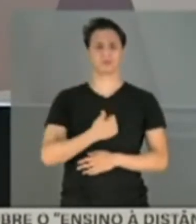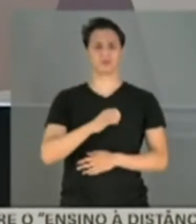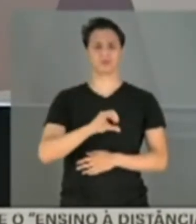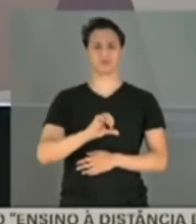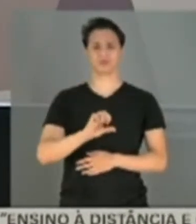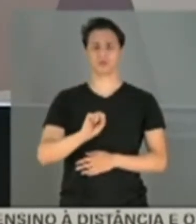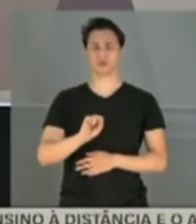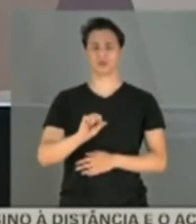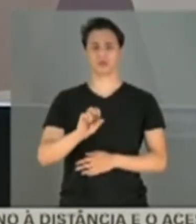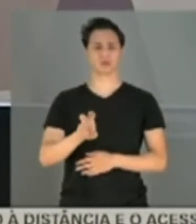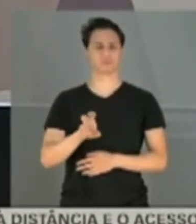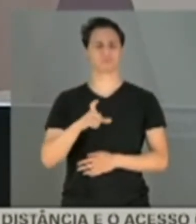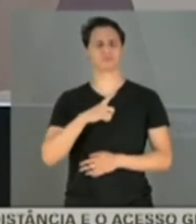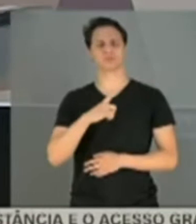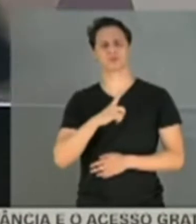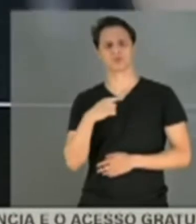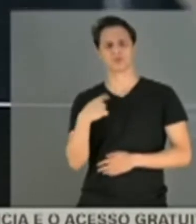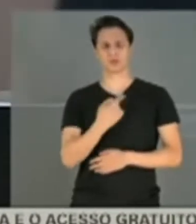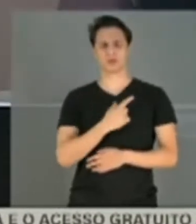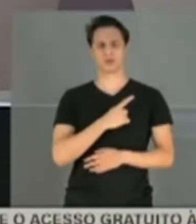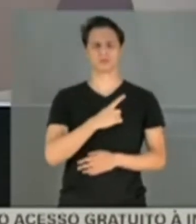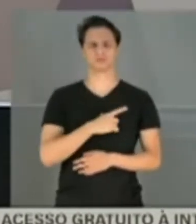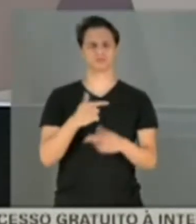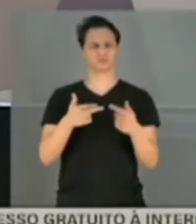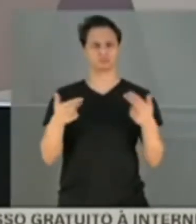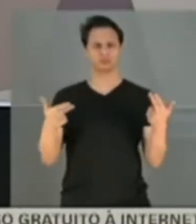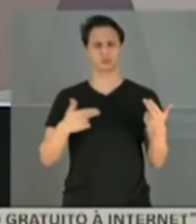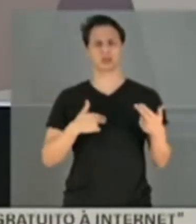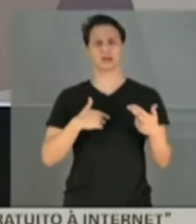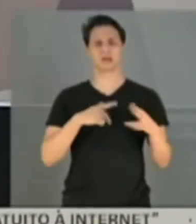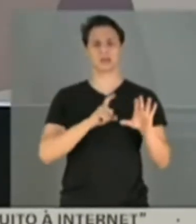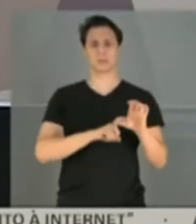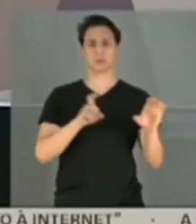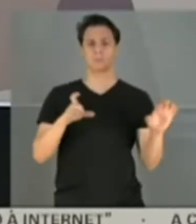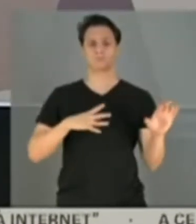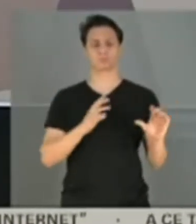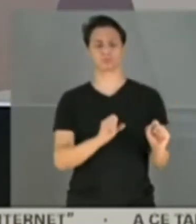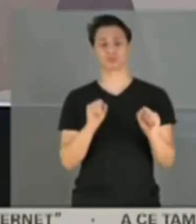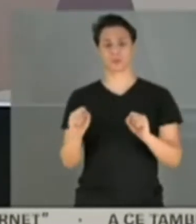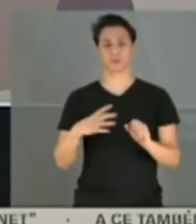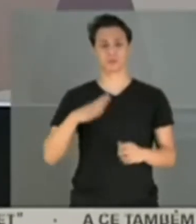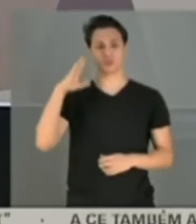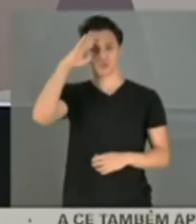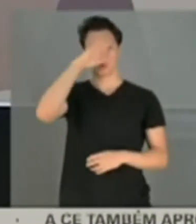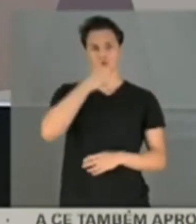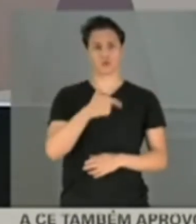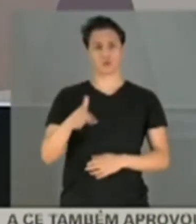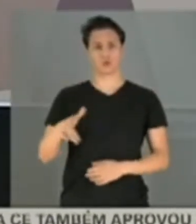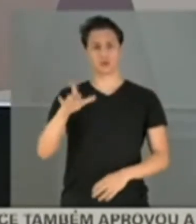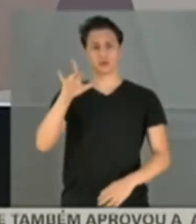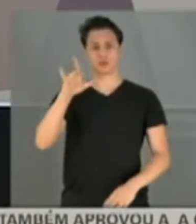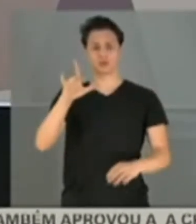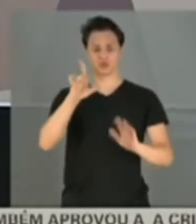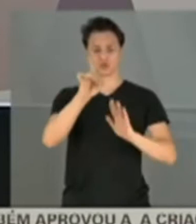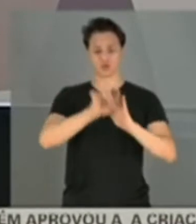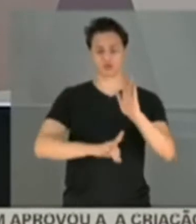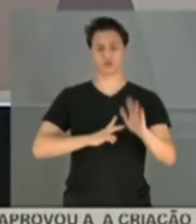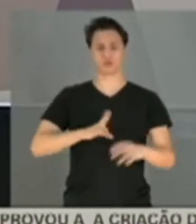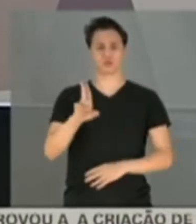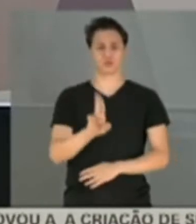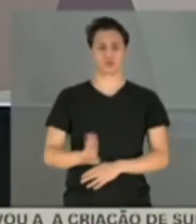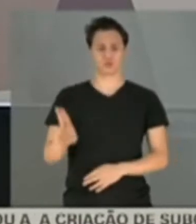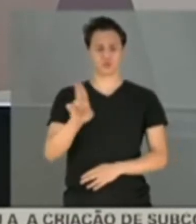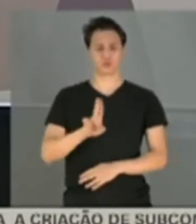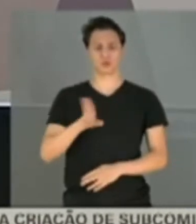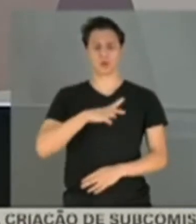livres e instituições fortes e independentes dos poderes. Bolsonaro não tem o direito de usar a máquina pública para